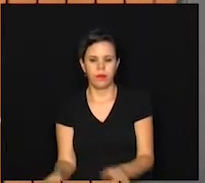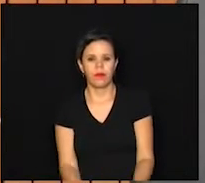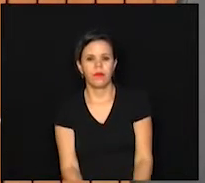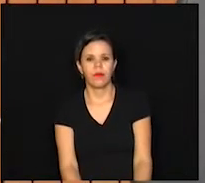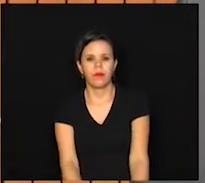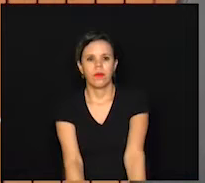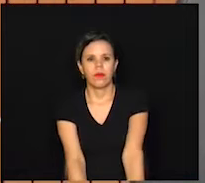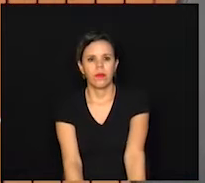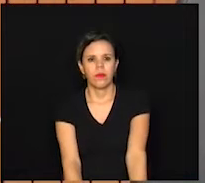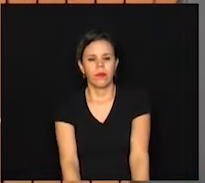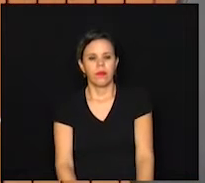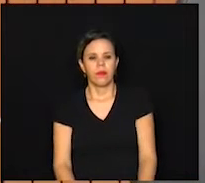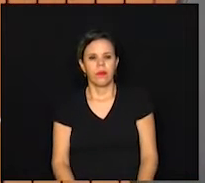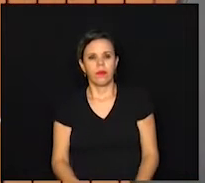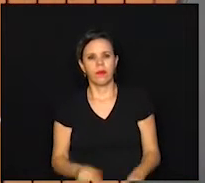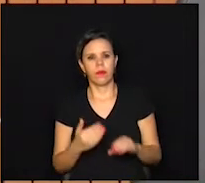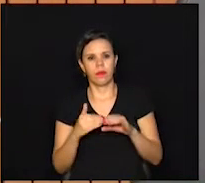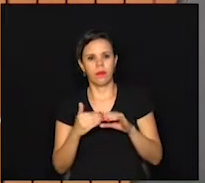Ou então pelo e-mail